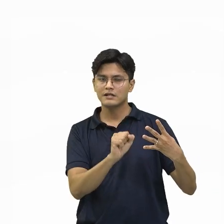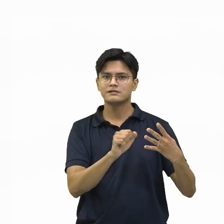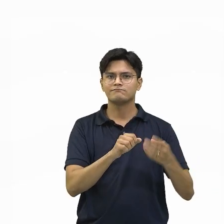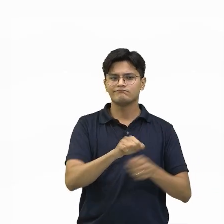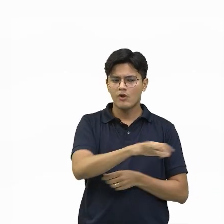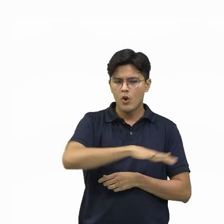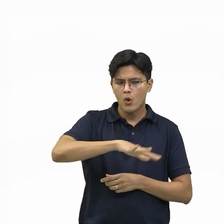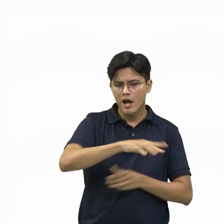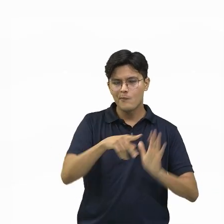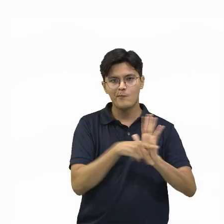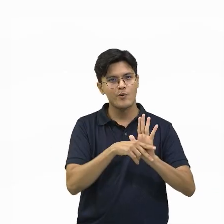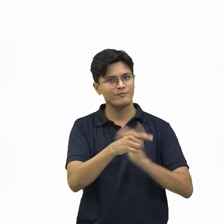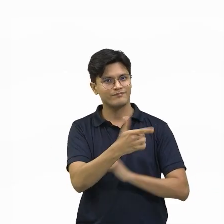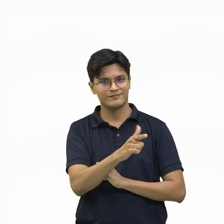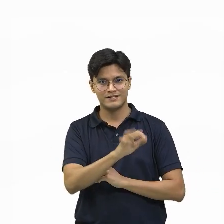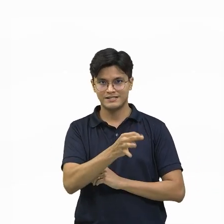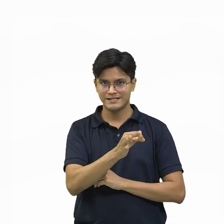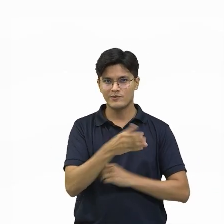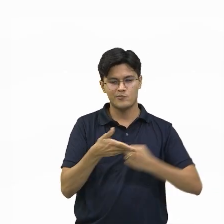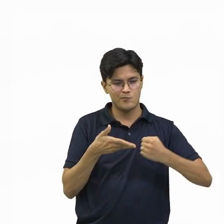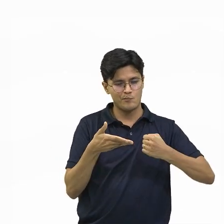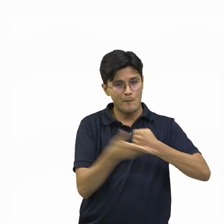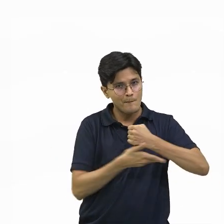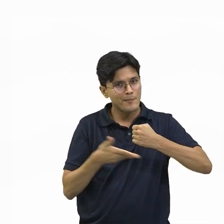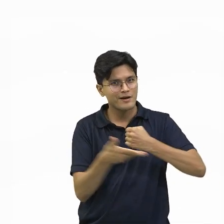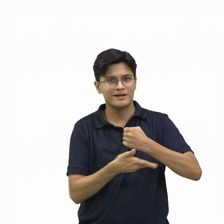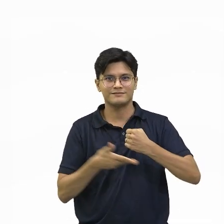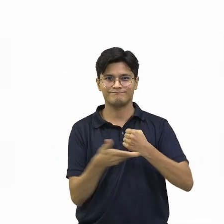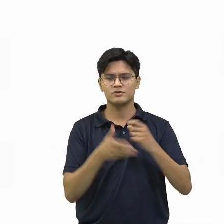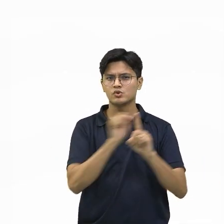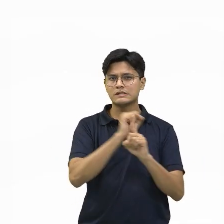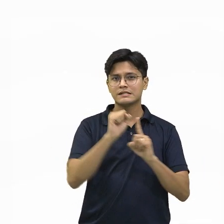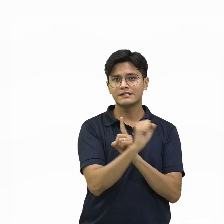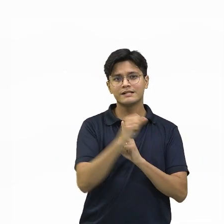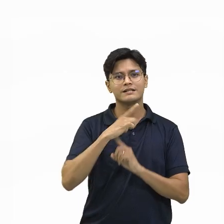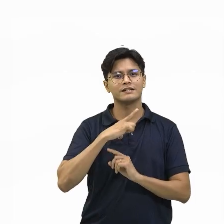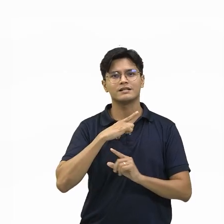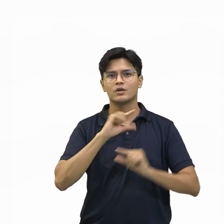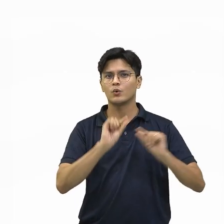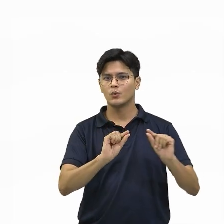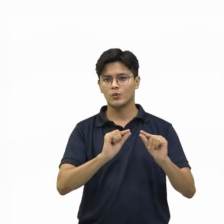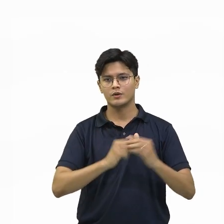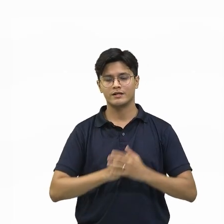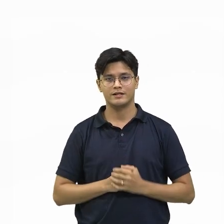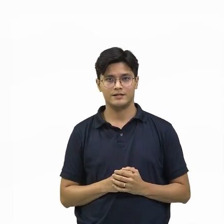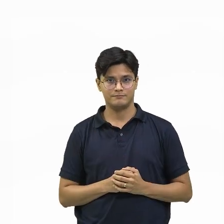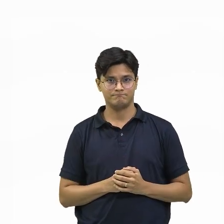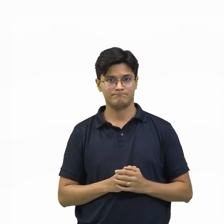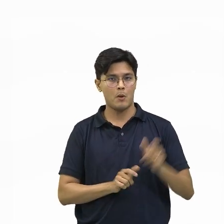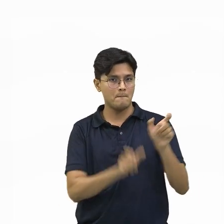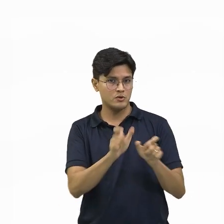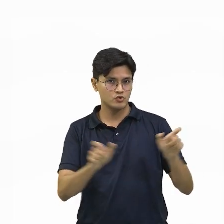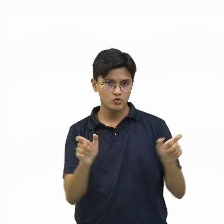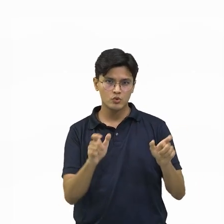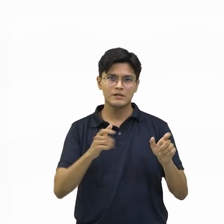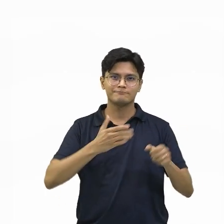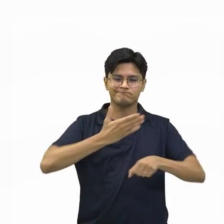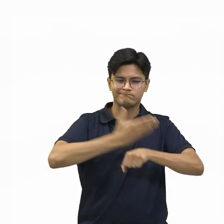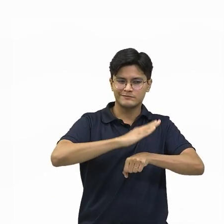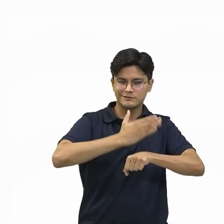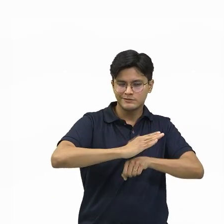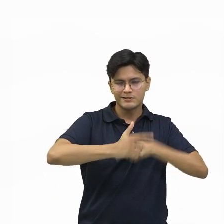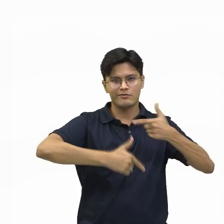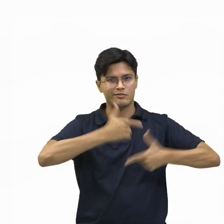na base da sociedade você vai ter aqueles que praticavam o trabalho forçado, que eram